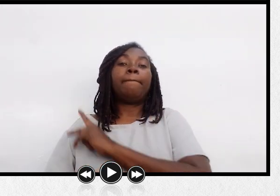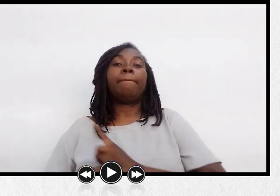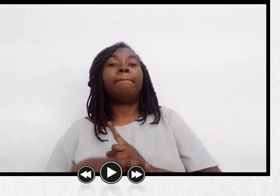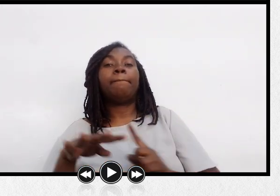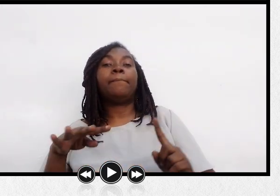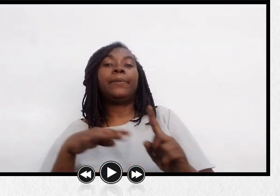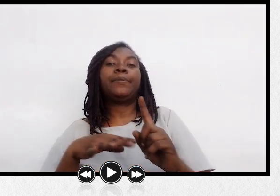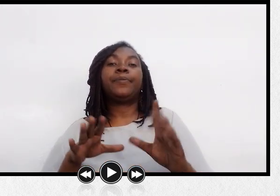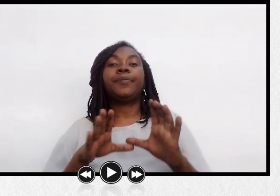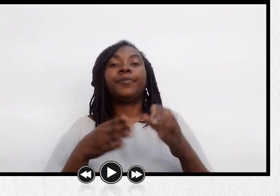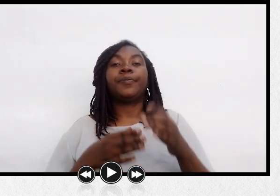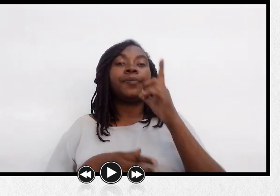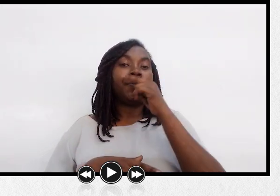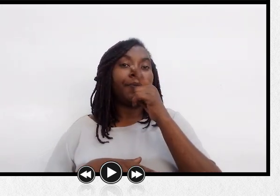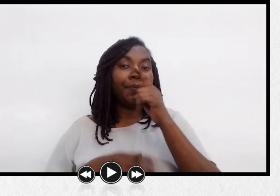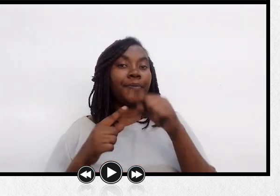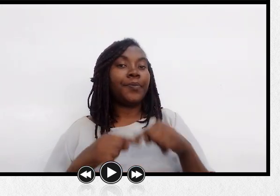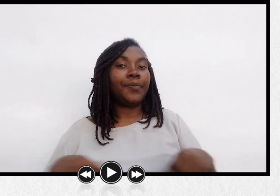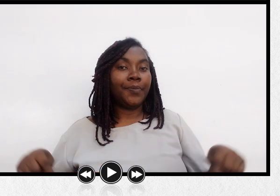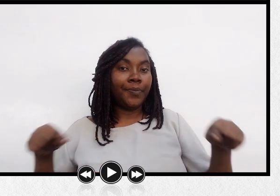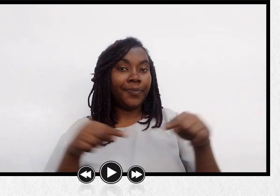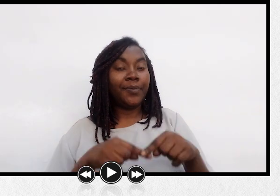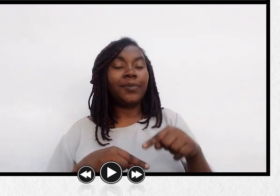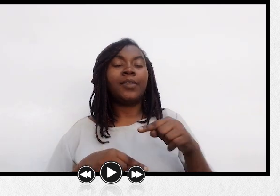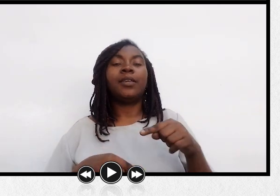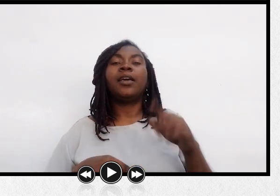Sul estadual era o Renato, que é da sociedade civil.